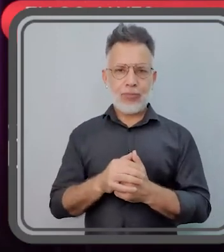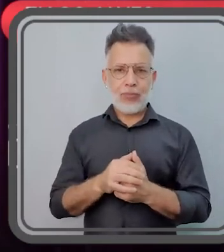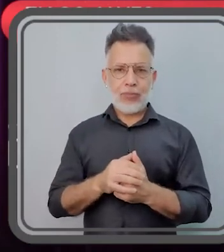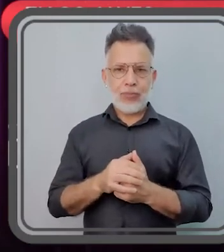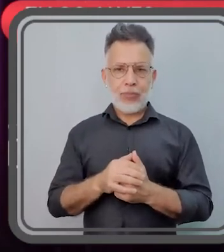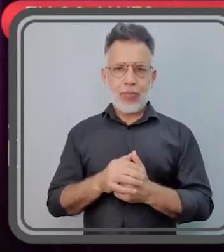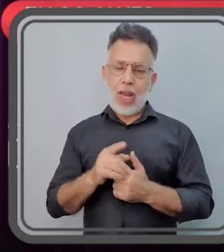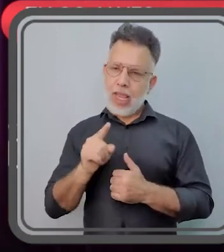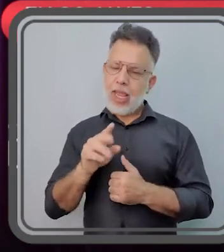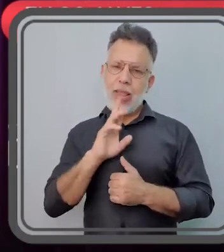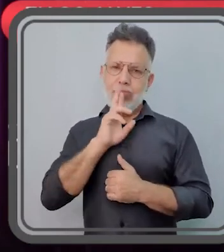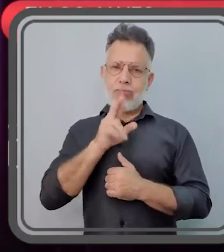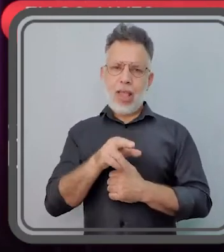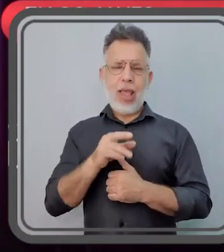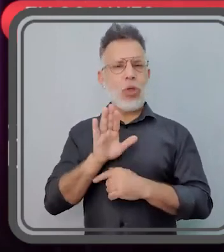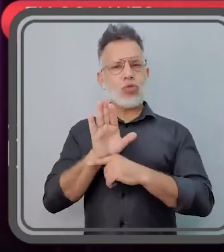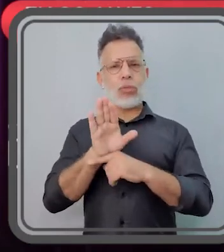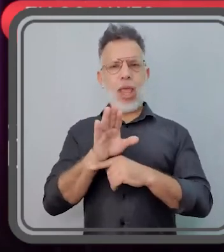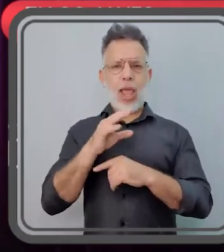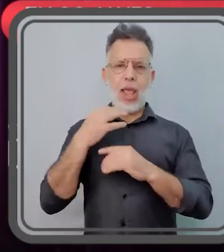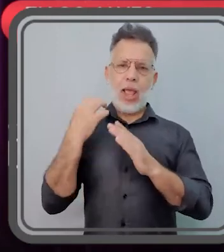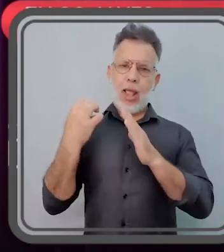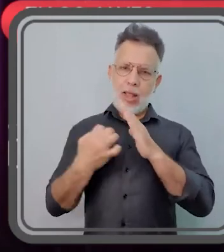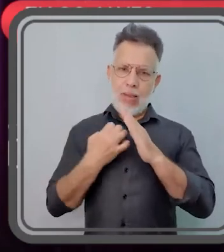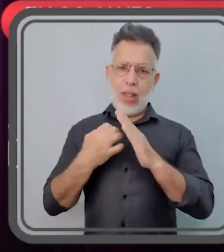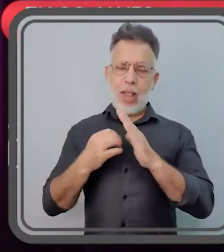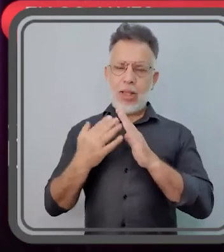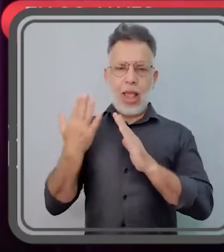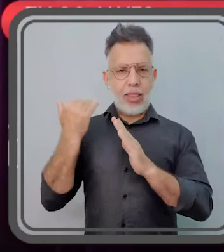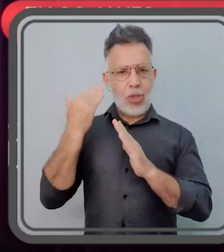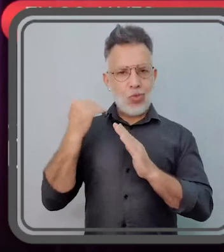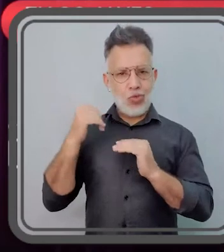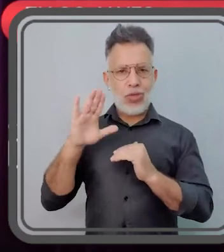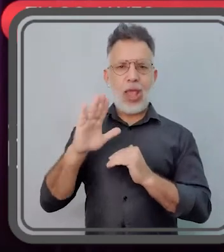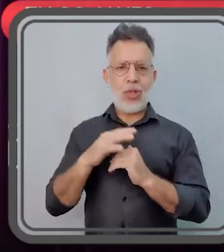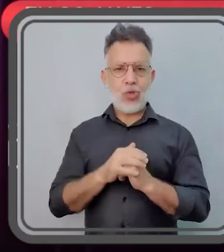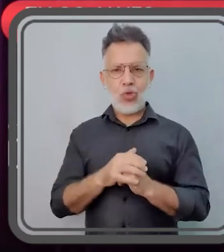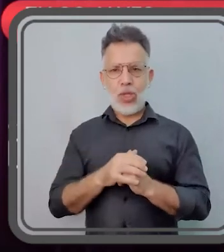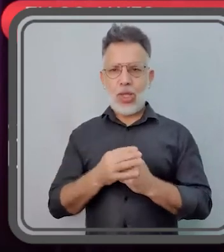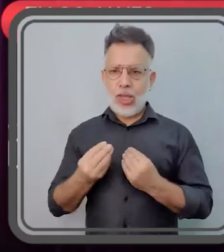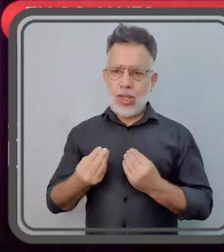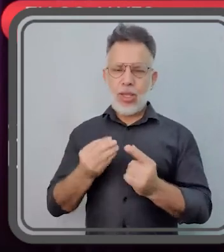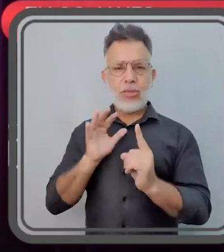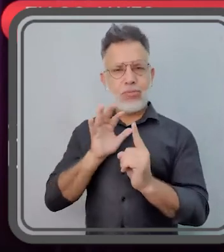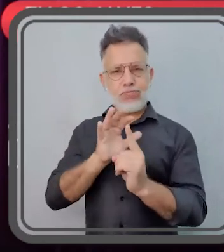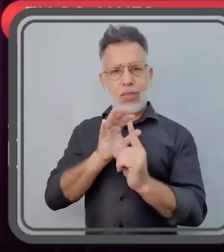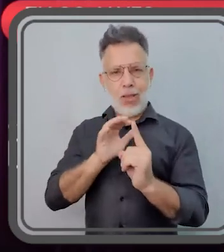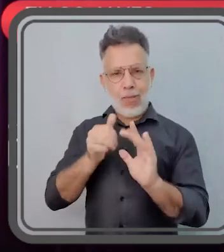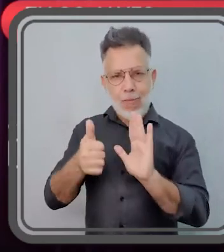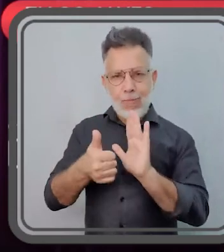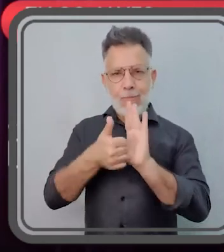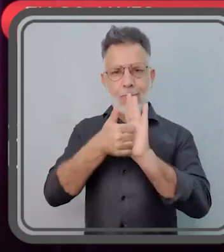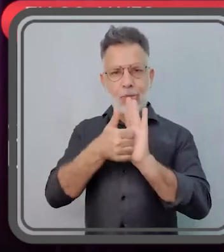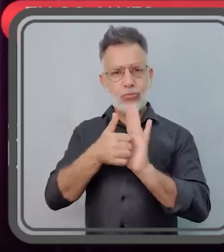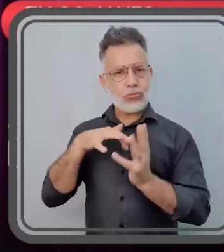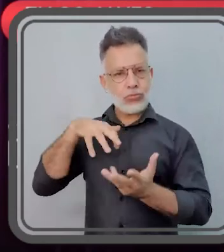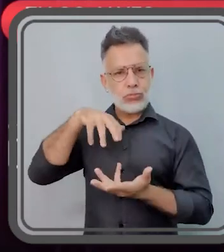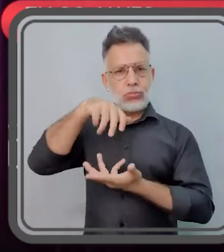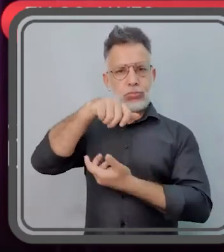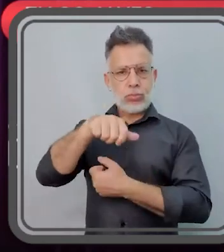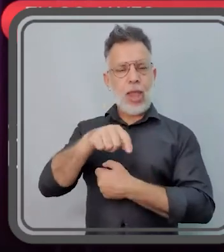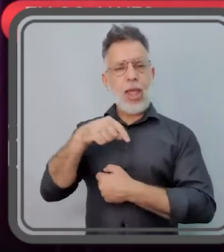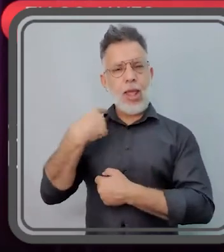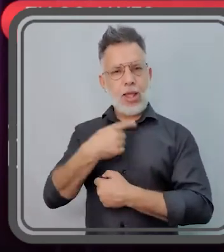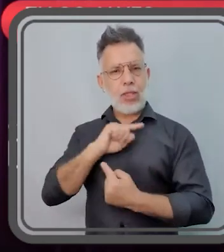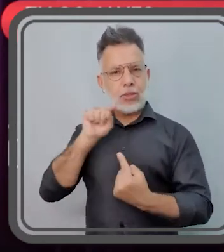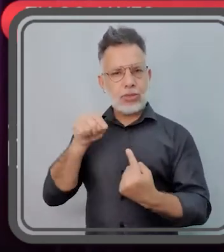assim, ajudar as empresas a prosperar e causar um impacto muito positivo no mundo, não? Então, isso é